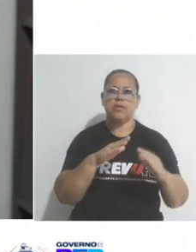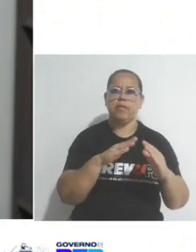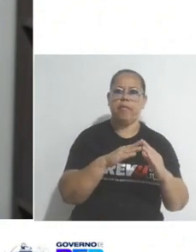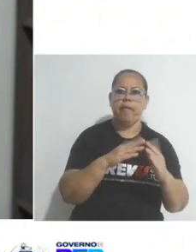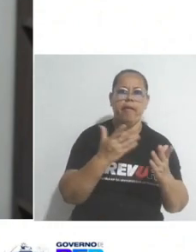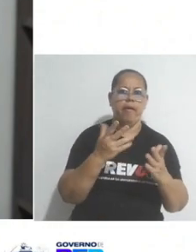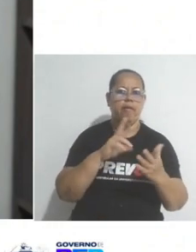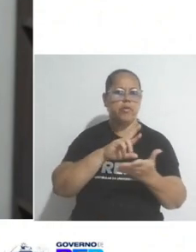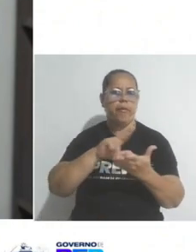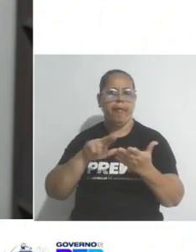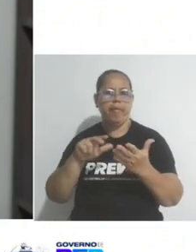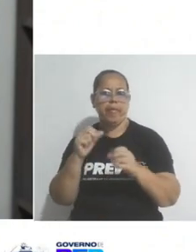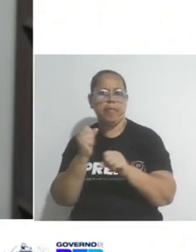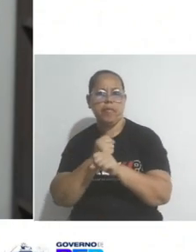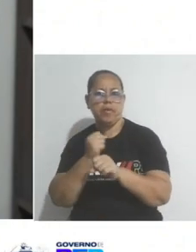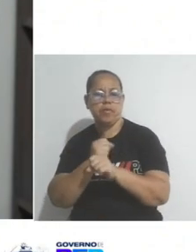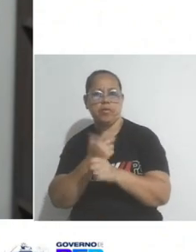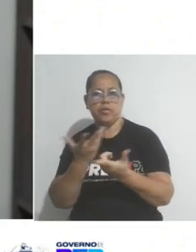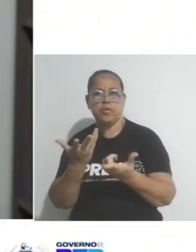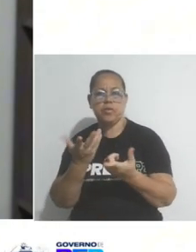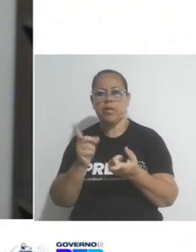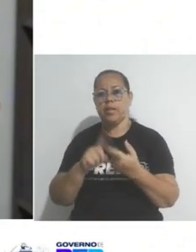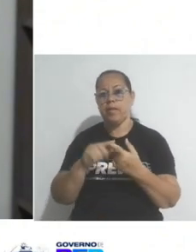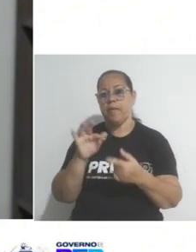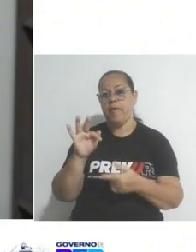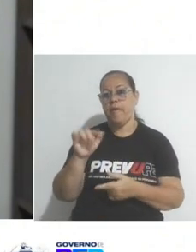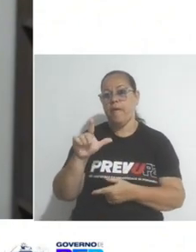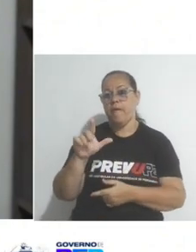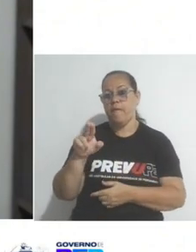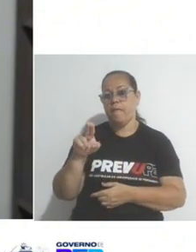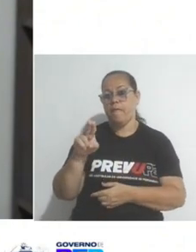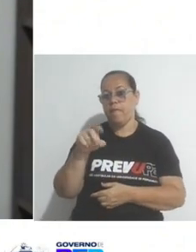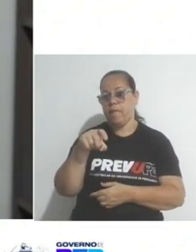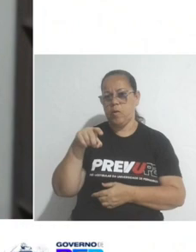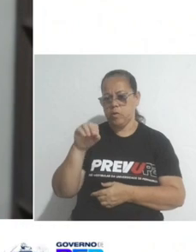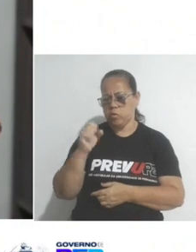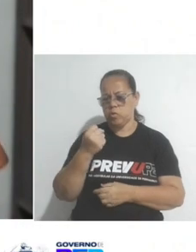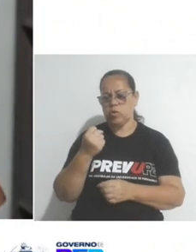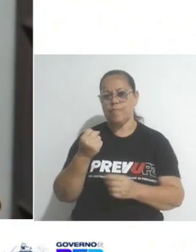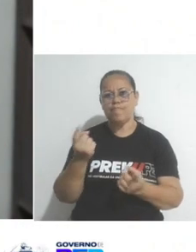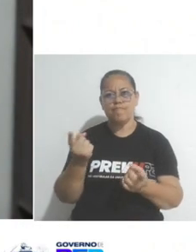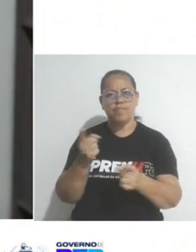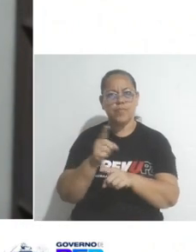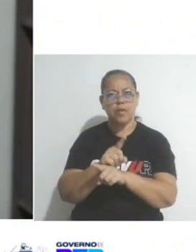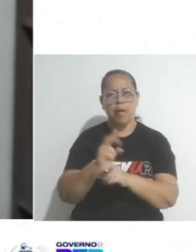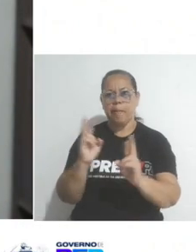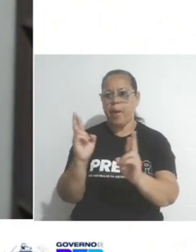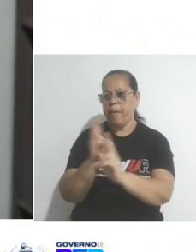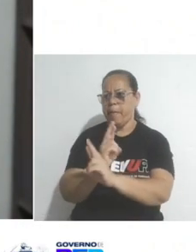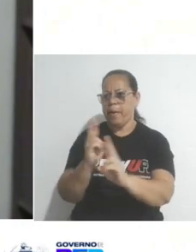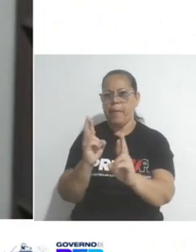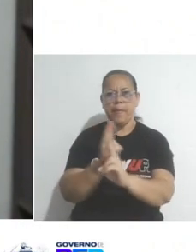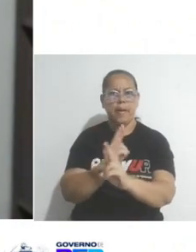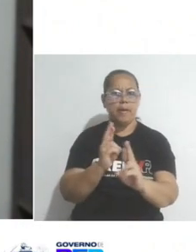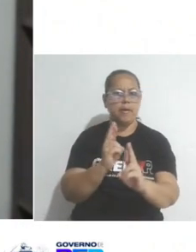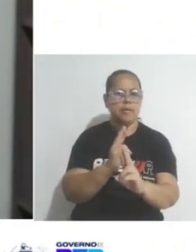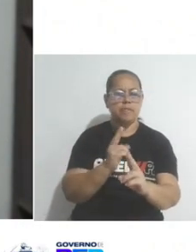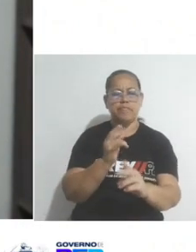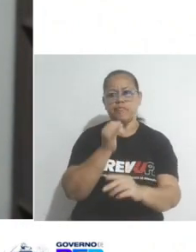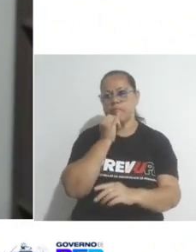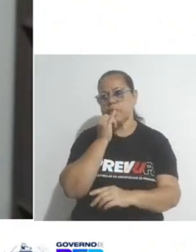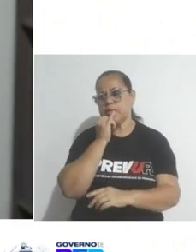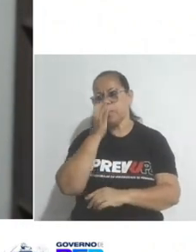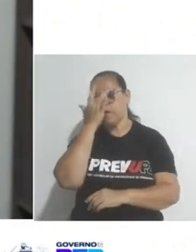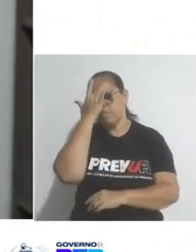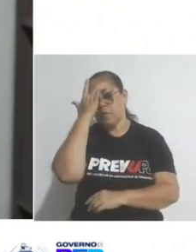que nós temos no espaço e os fluxos que são as trocas relacionais bem como os fluxos